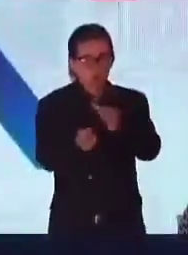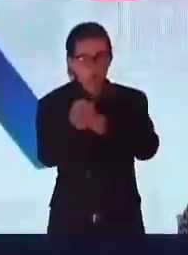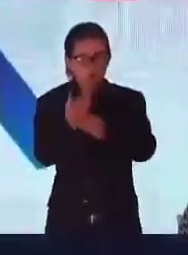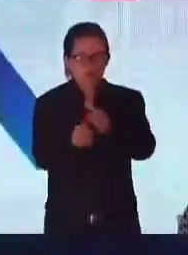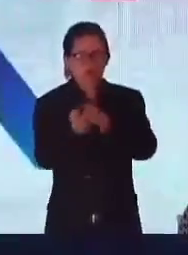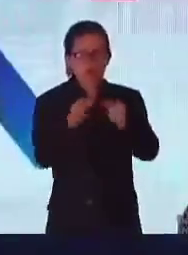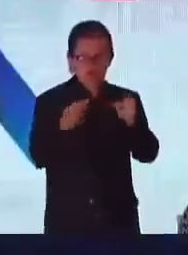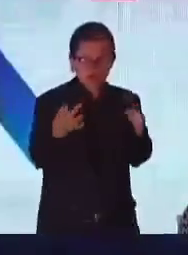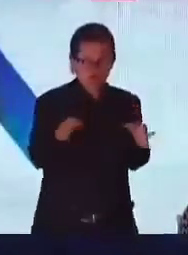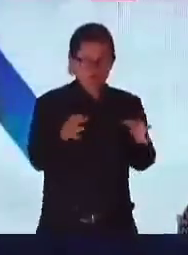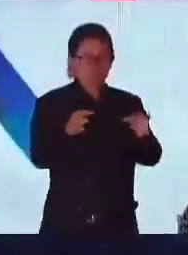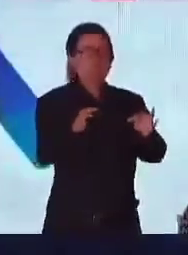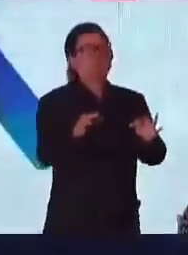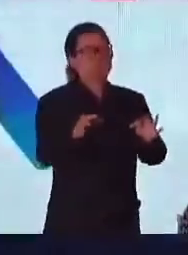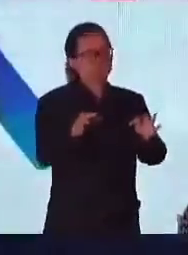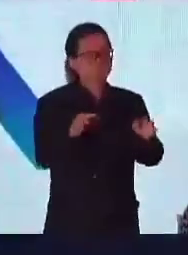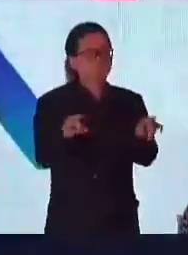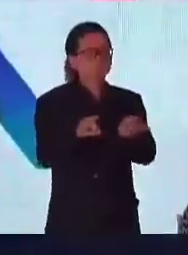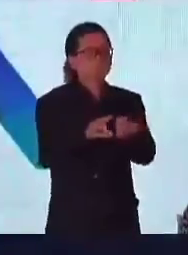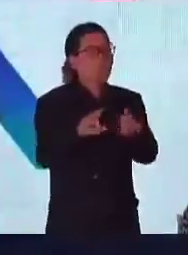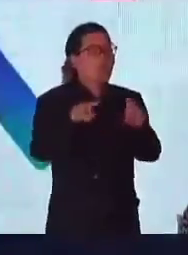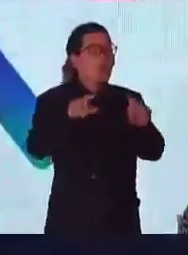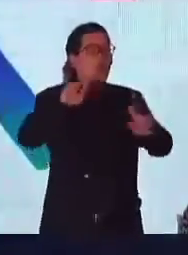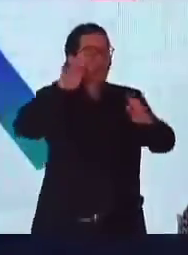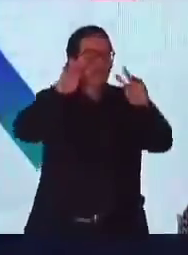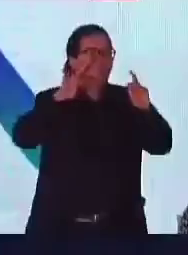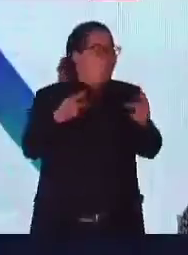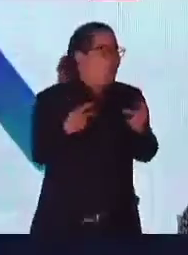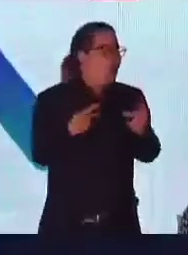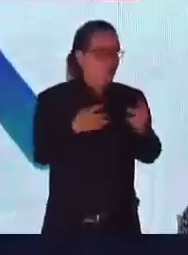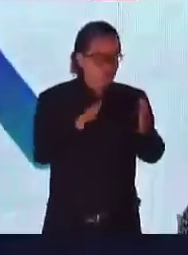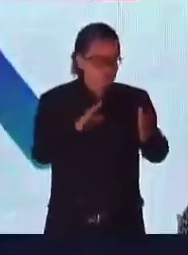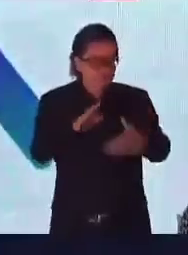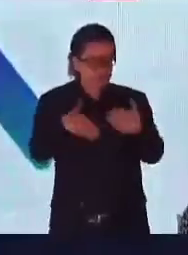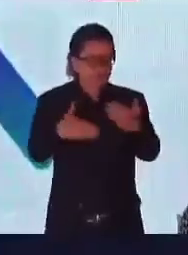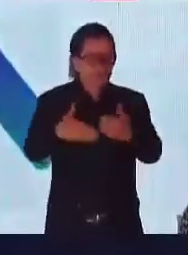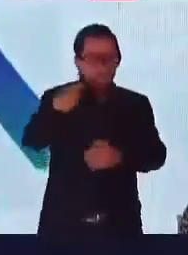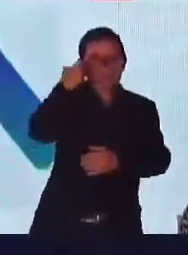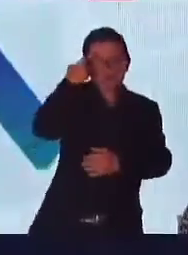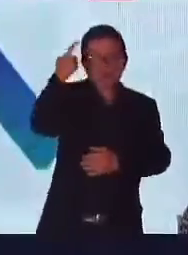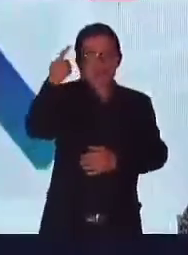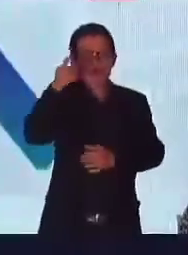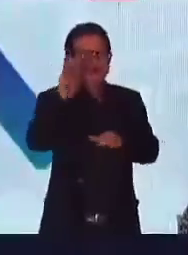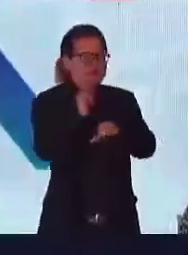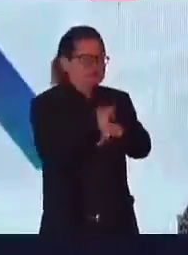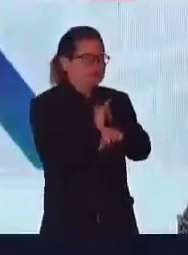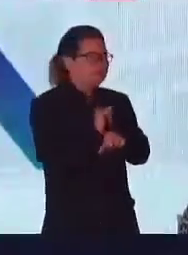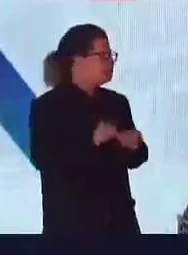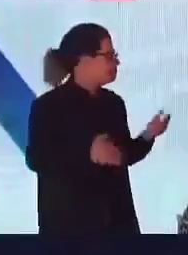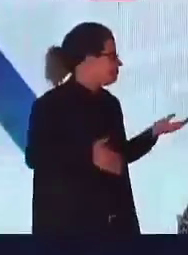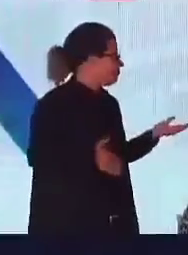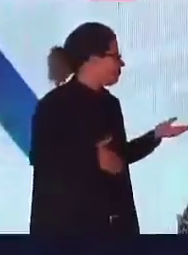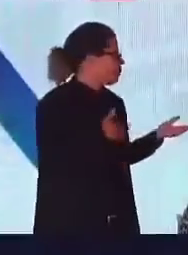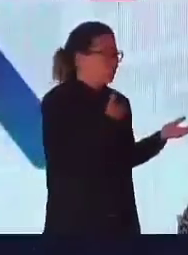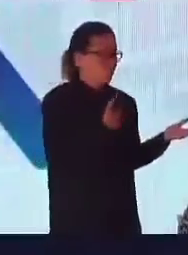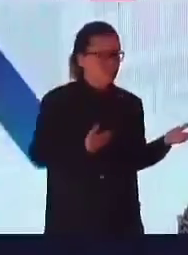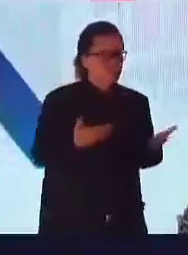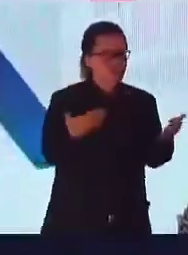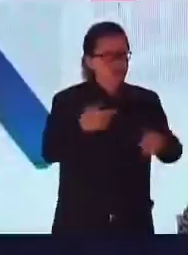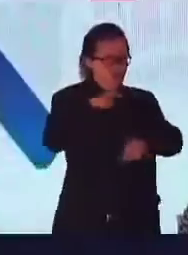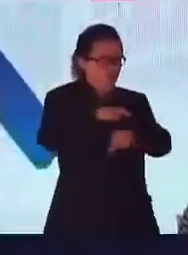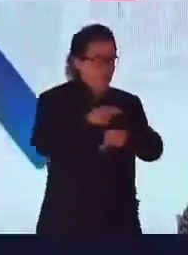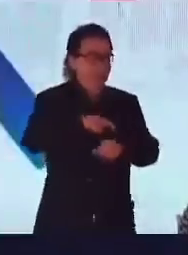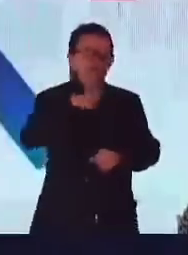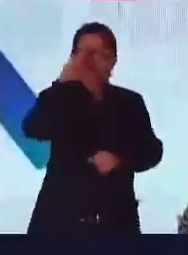também de ambiente humano de desenvolvimento de ideias. No momento, governador, que a gente está passando muito difícil no